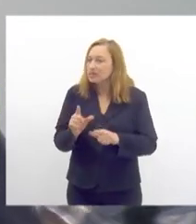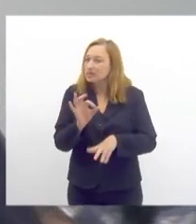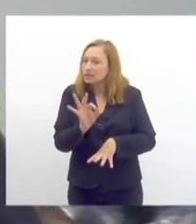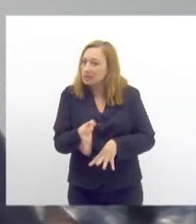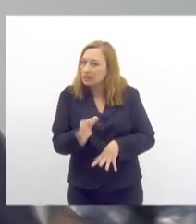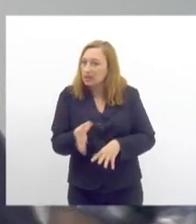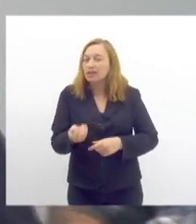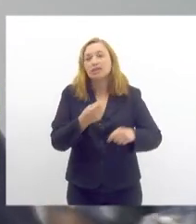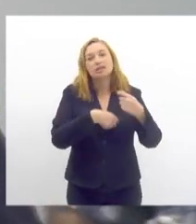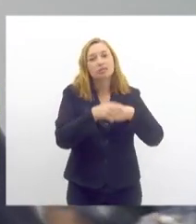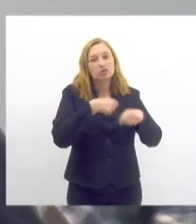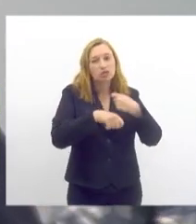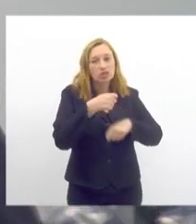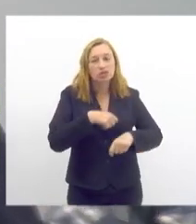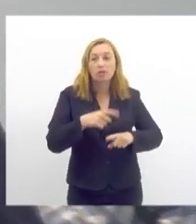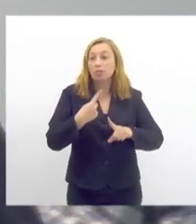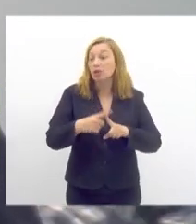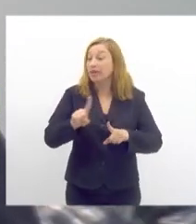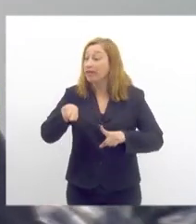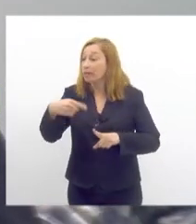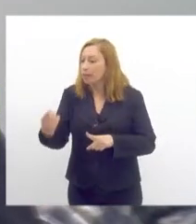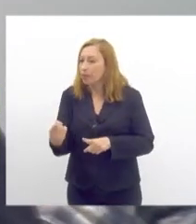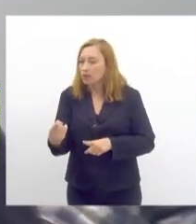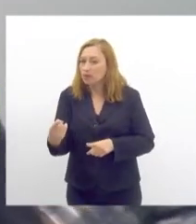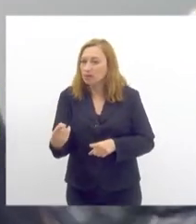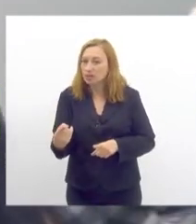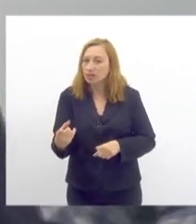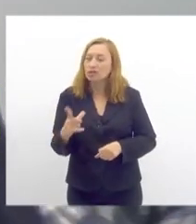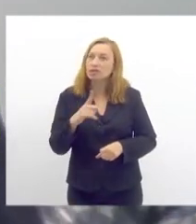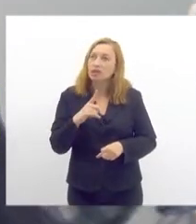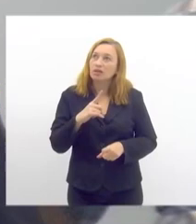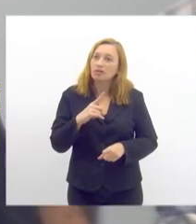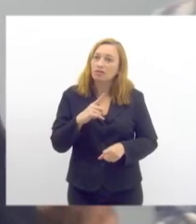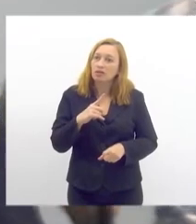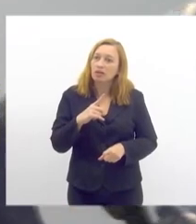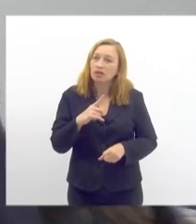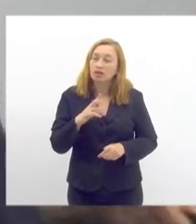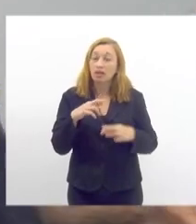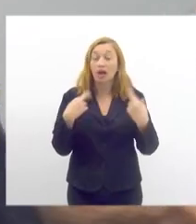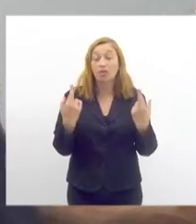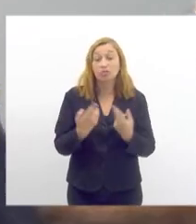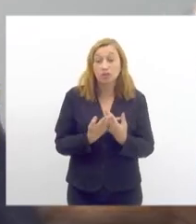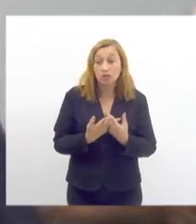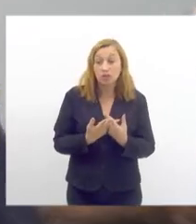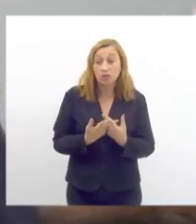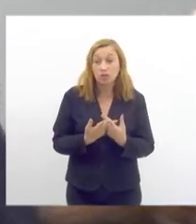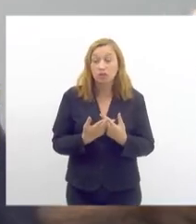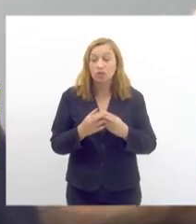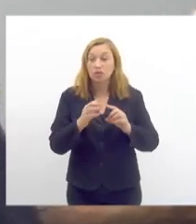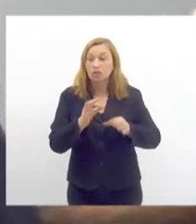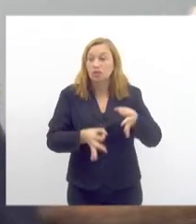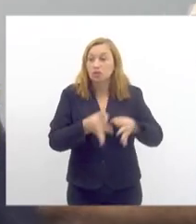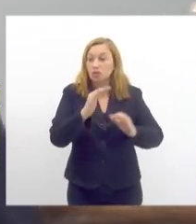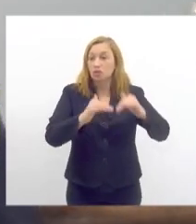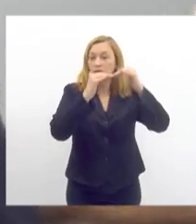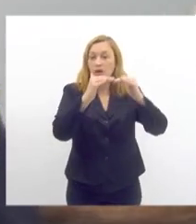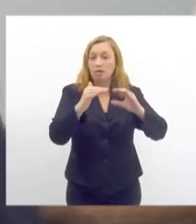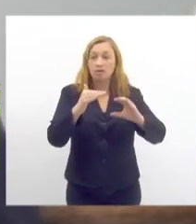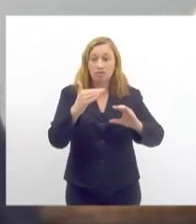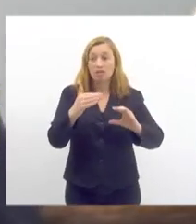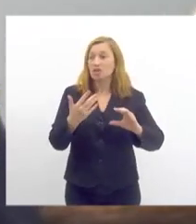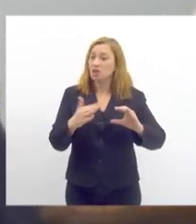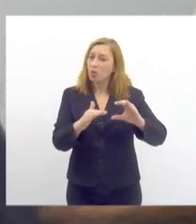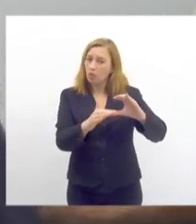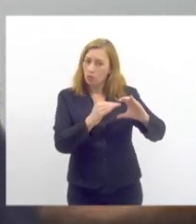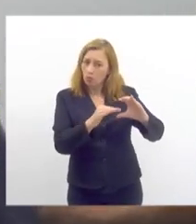da administração, porque logo em seguida houve a questão da audiência e o desembargador falou: olha, vocês conseguem